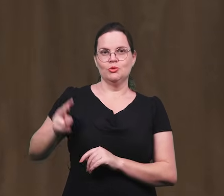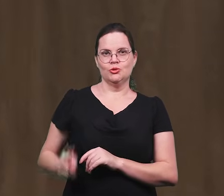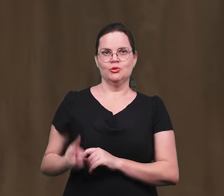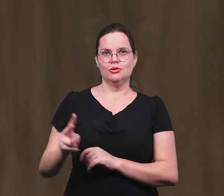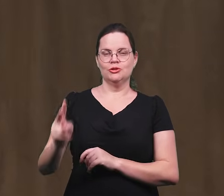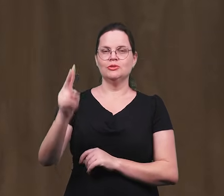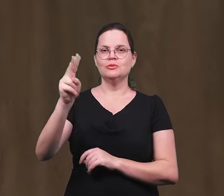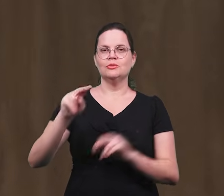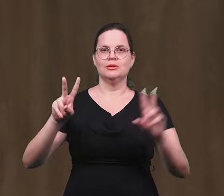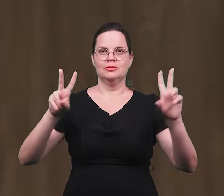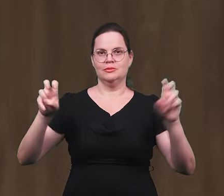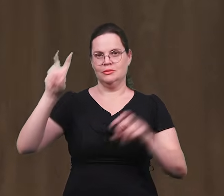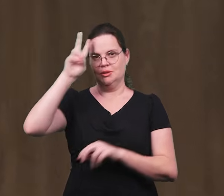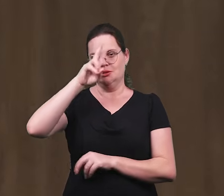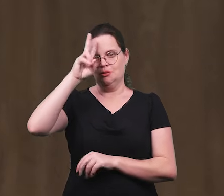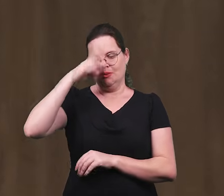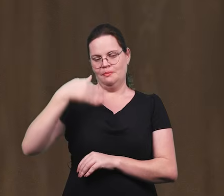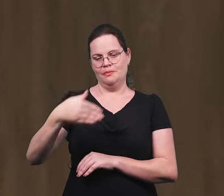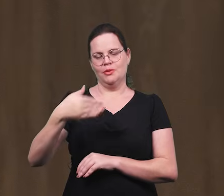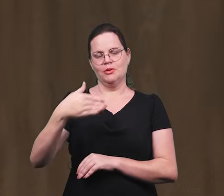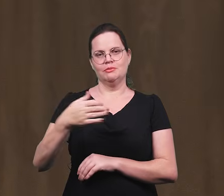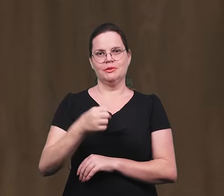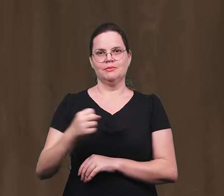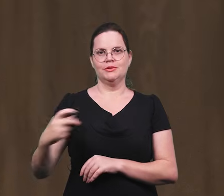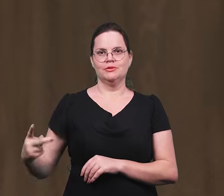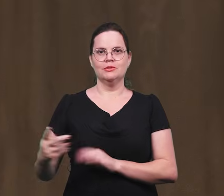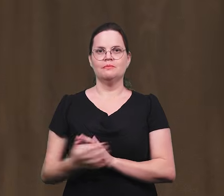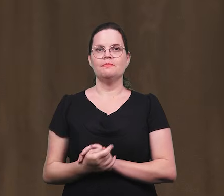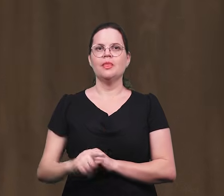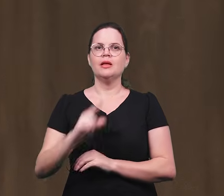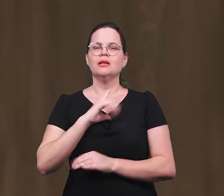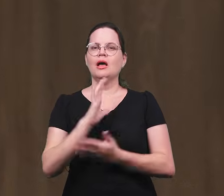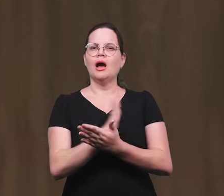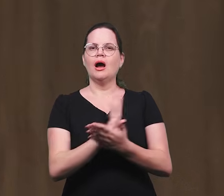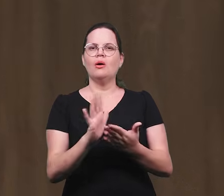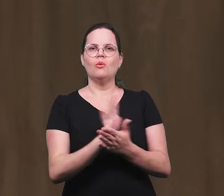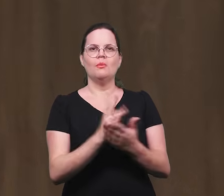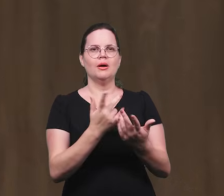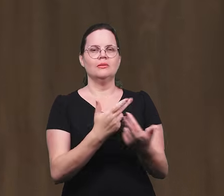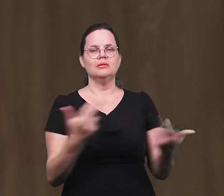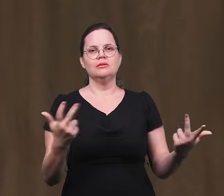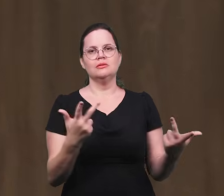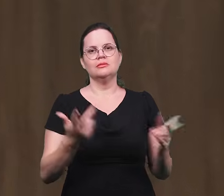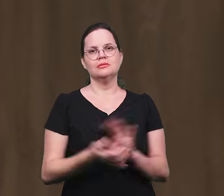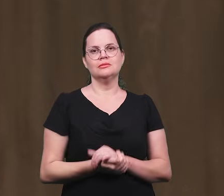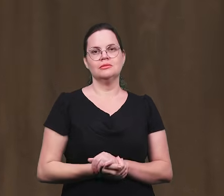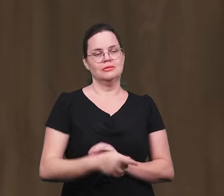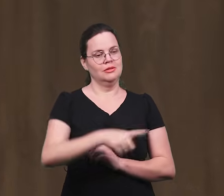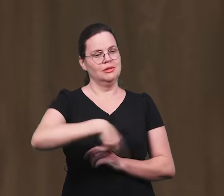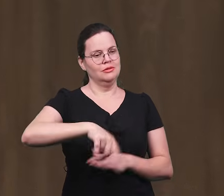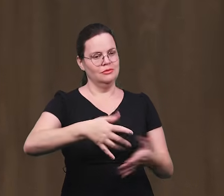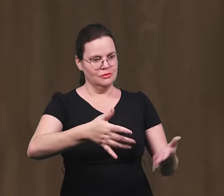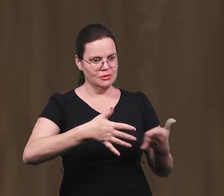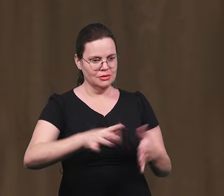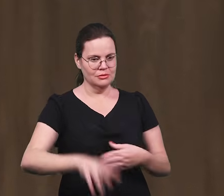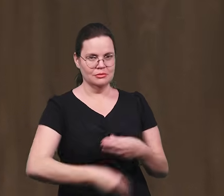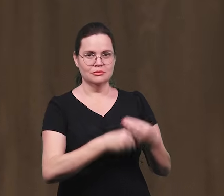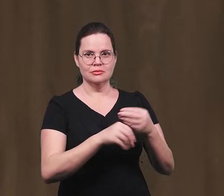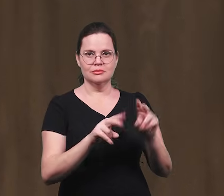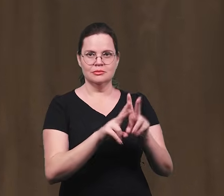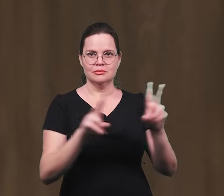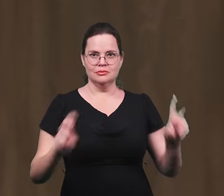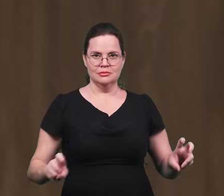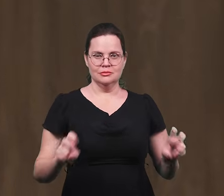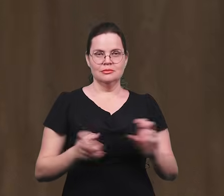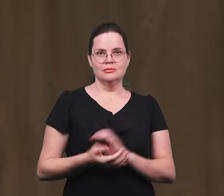essa história no próximo episódio. Tem algum fechamento, algo que vocês queiram ainda abordar dentro desse